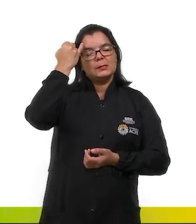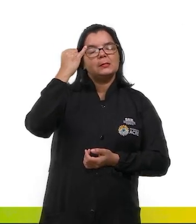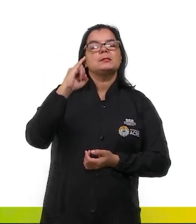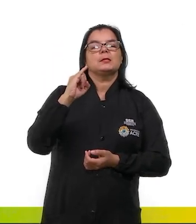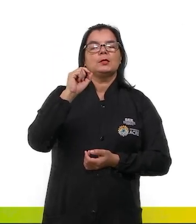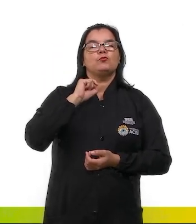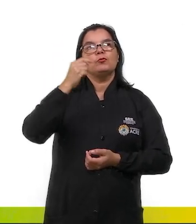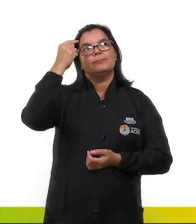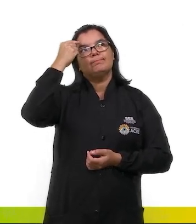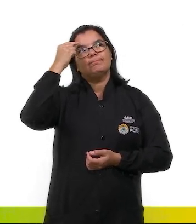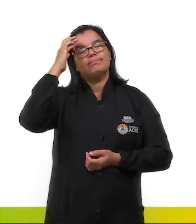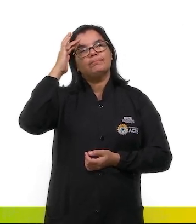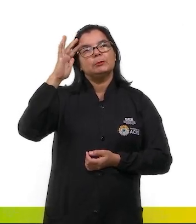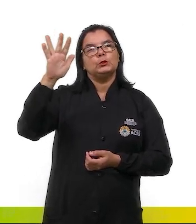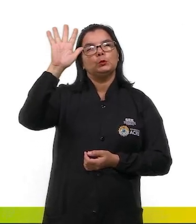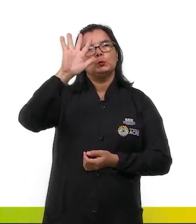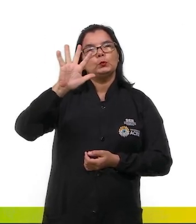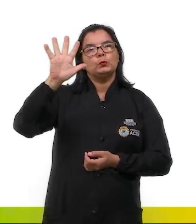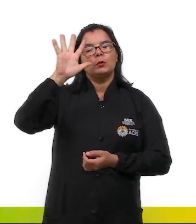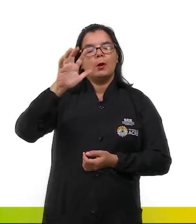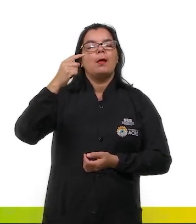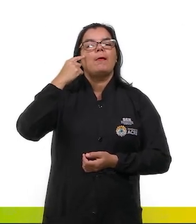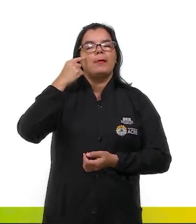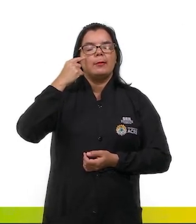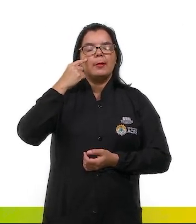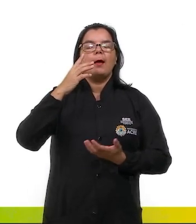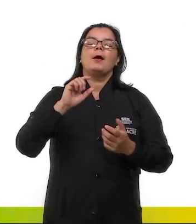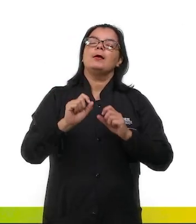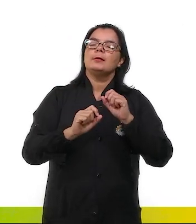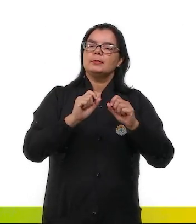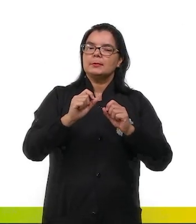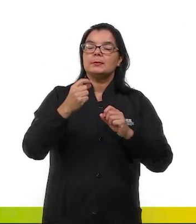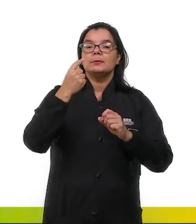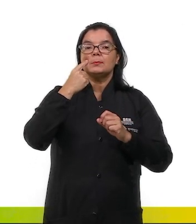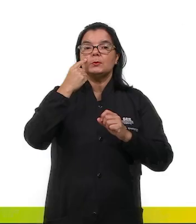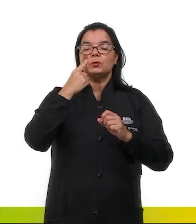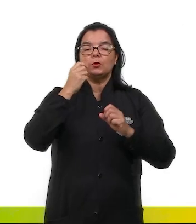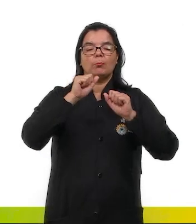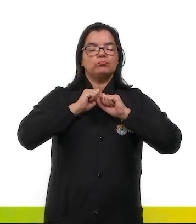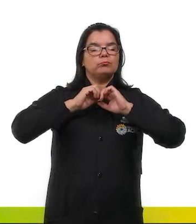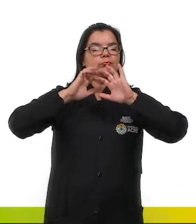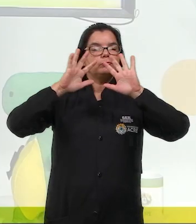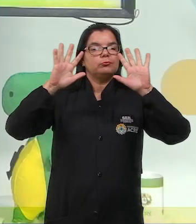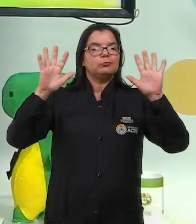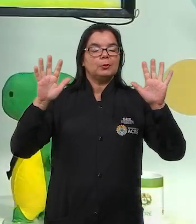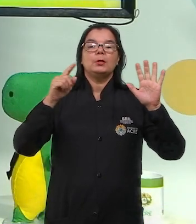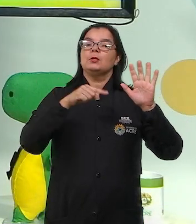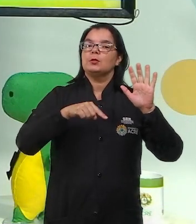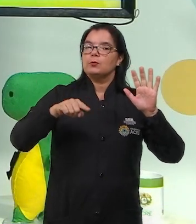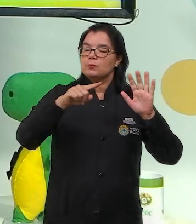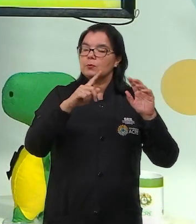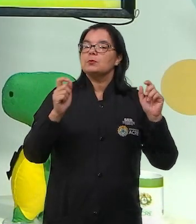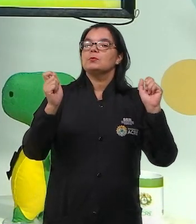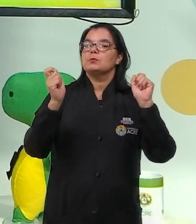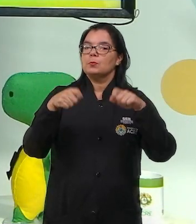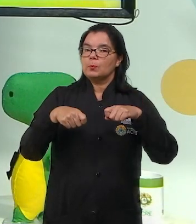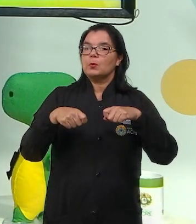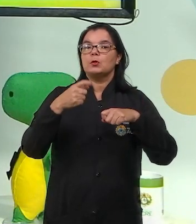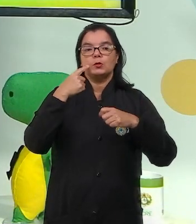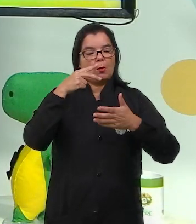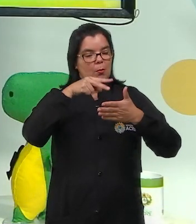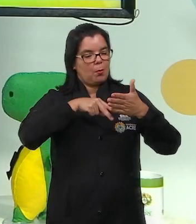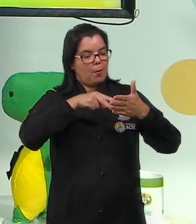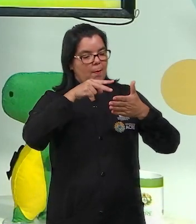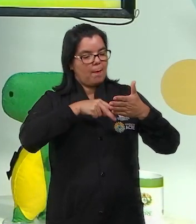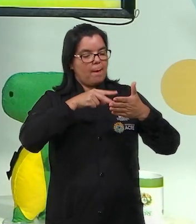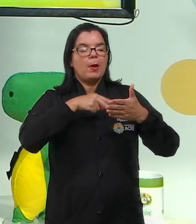realmente de pensamento, desse pensamento sair dessa caixinha e se expandir. Então, que vocês possam, ao realizar uma leitura,